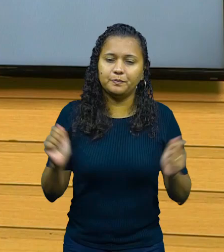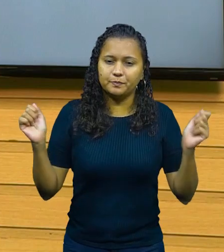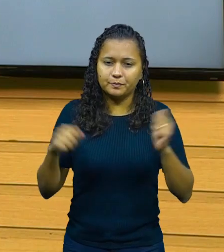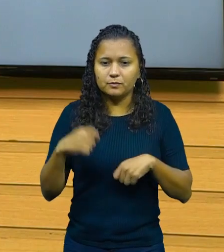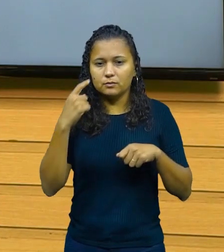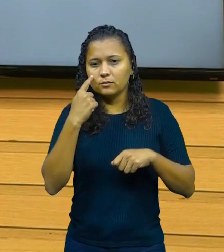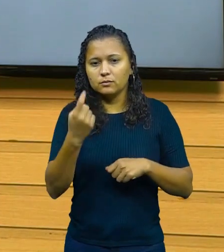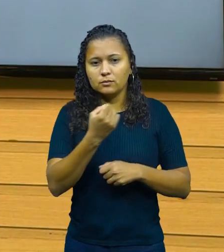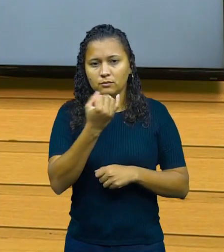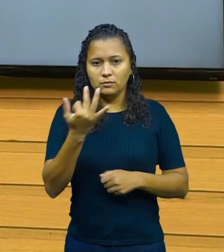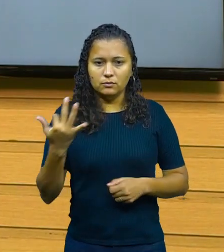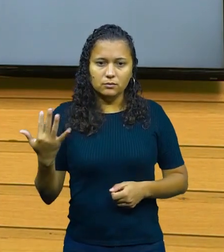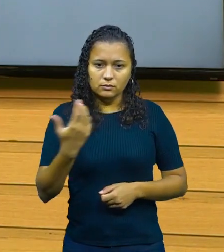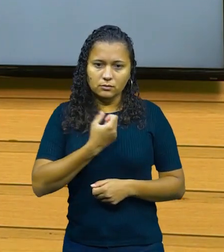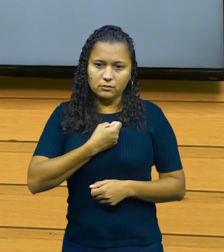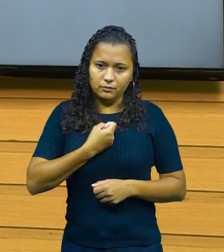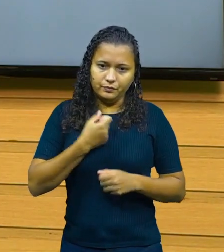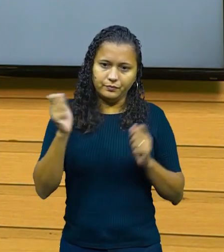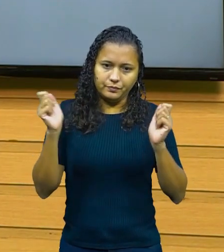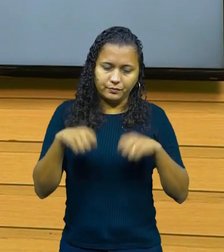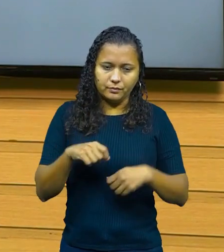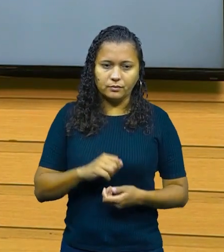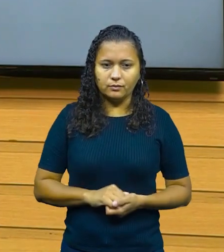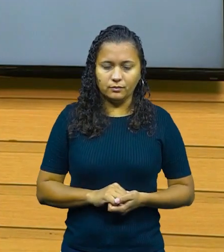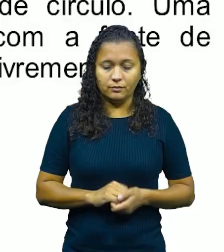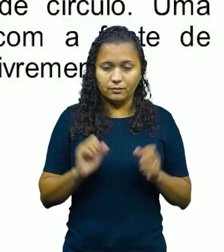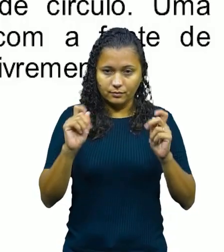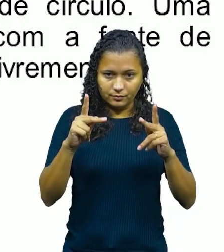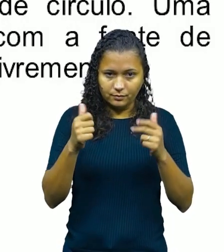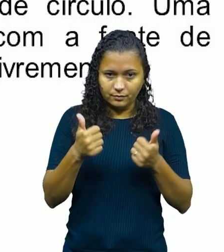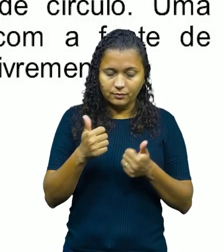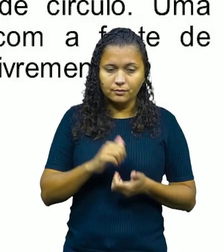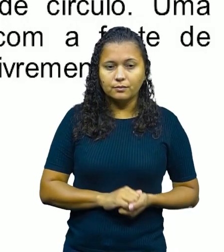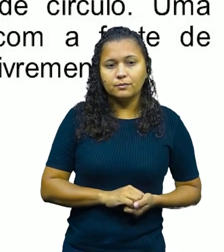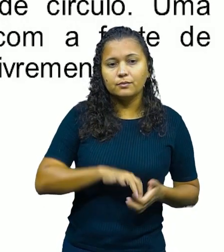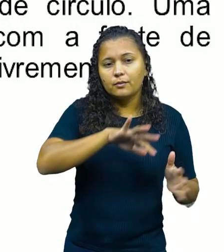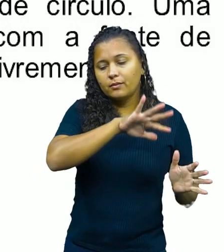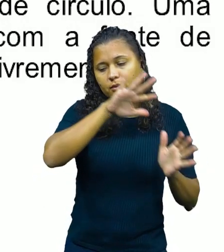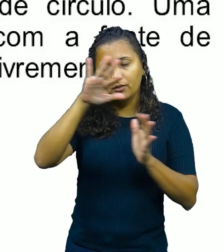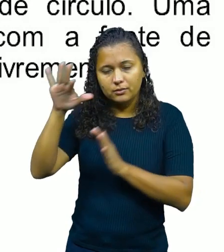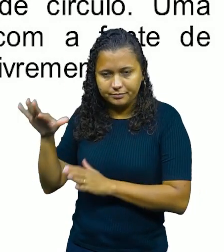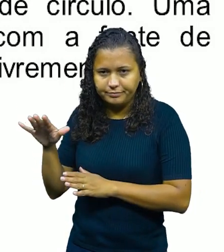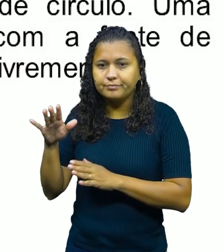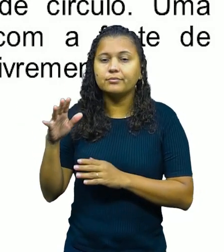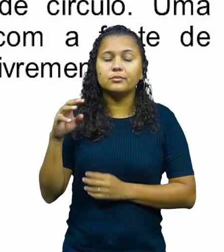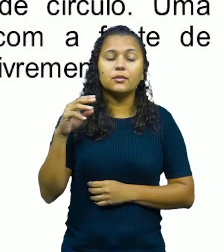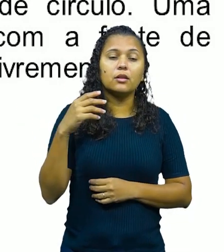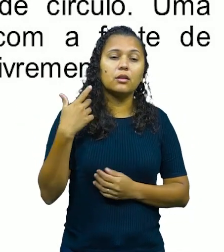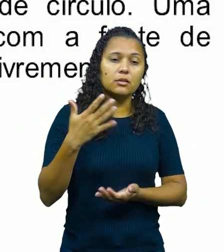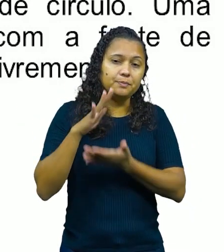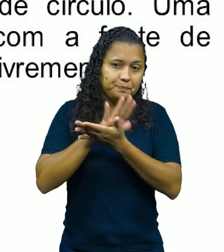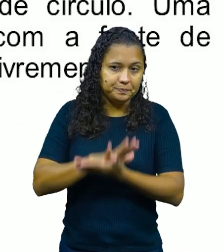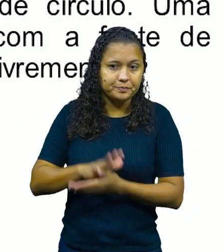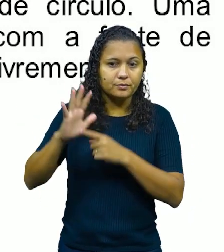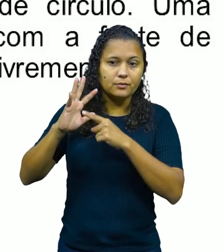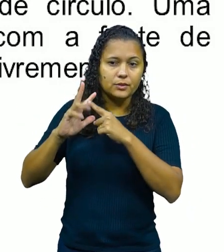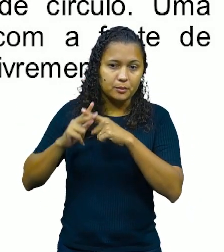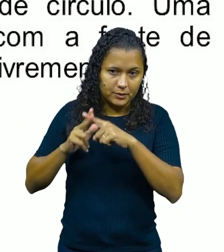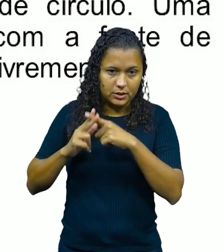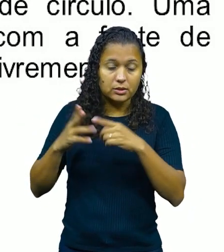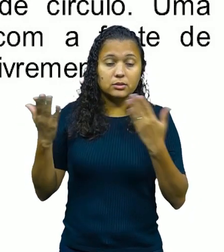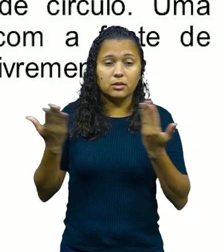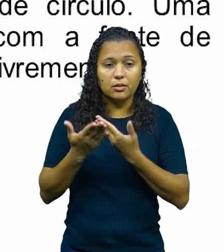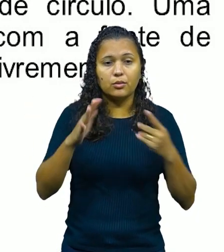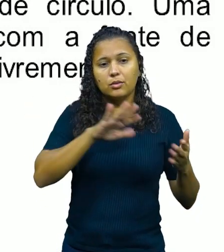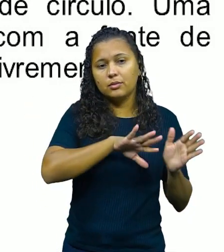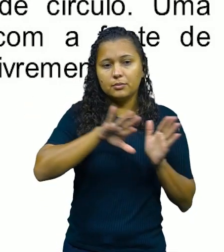consegue fazer a medição através daquele ponteiro, tá ok? Saindo dos medidores de pressão mecânica, vamos